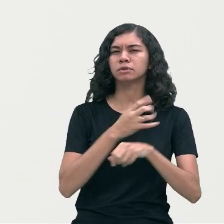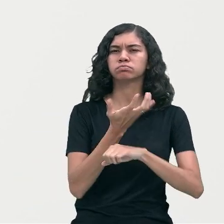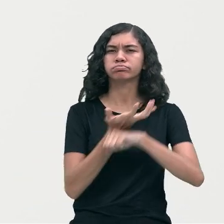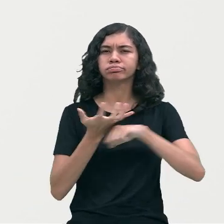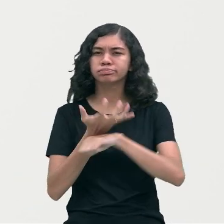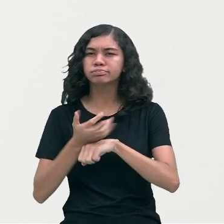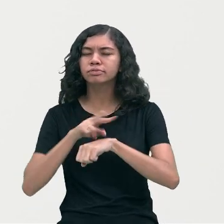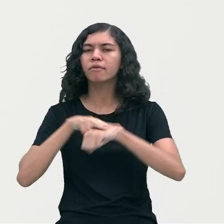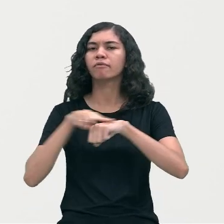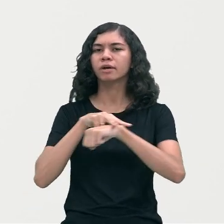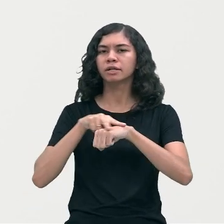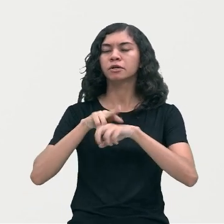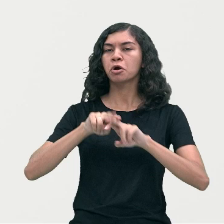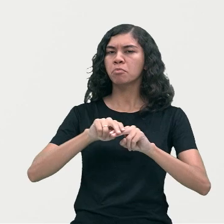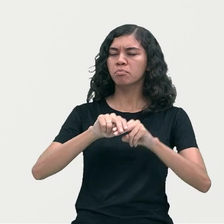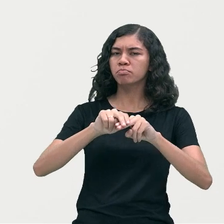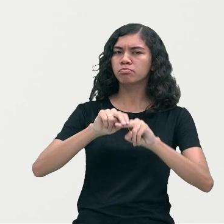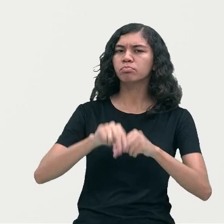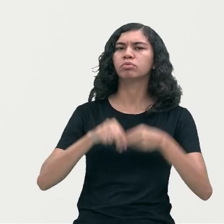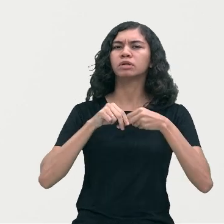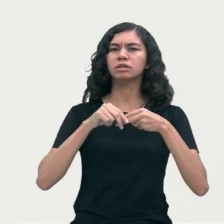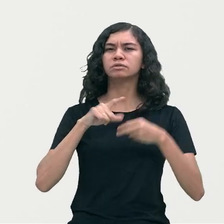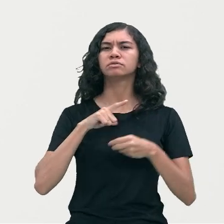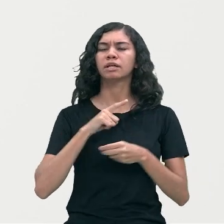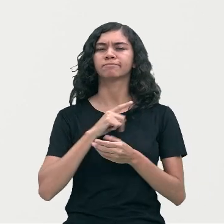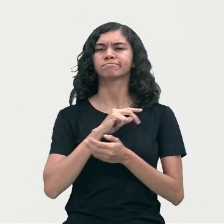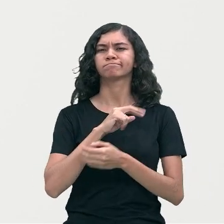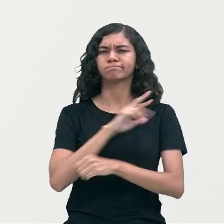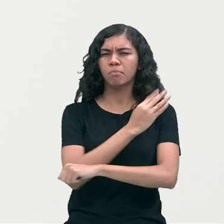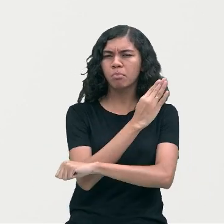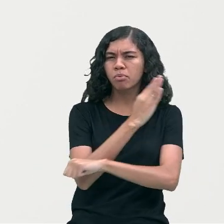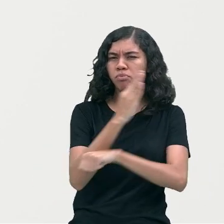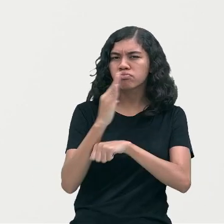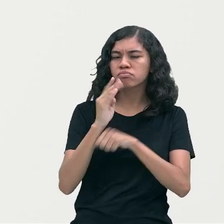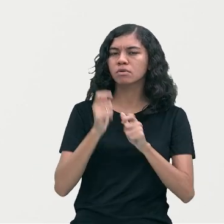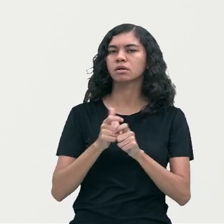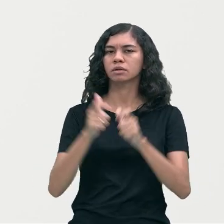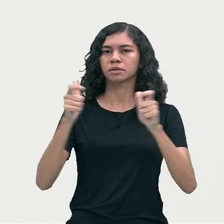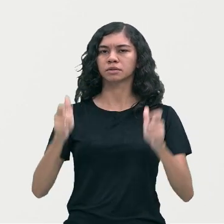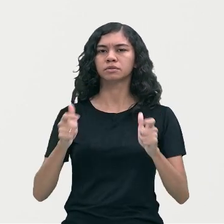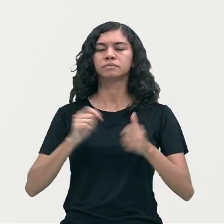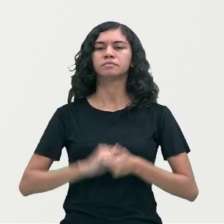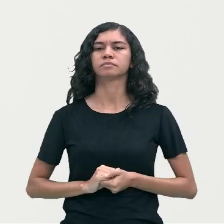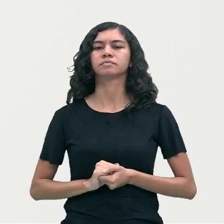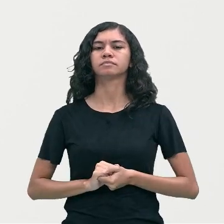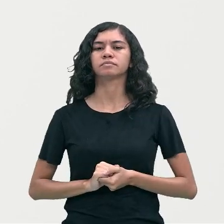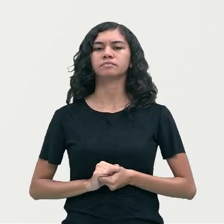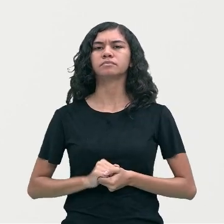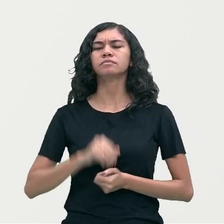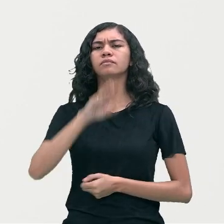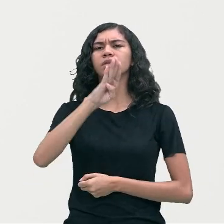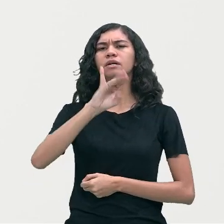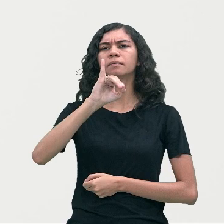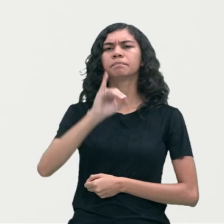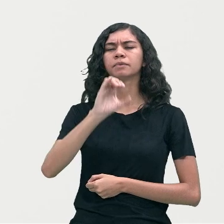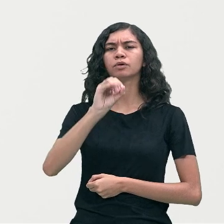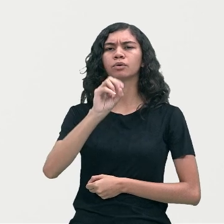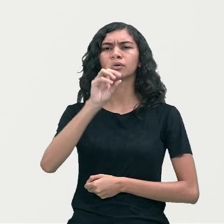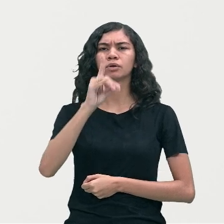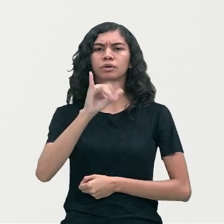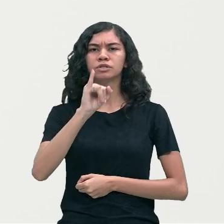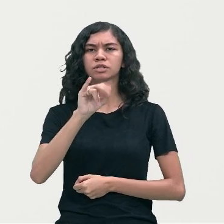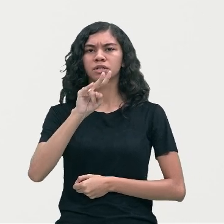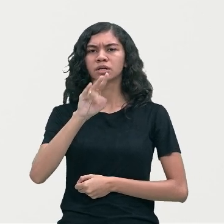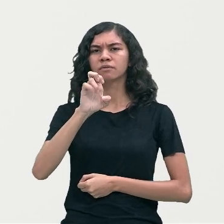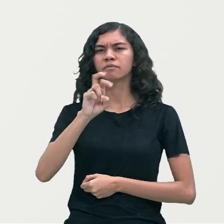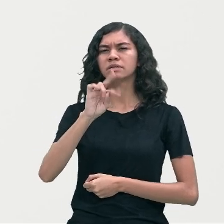sendo rica em biodiversidade. Falando em biodiversidade, vocês conseguem entender o